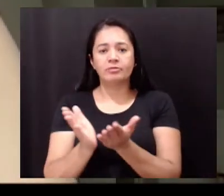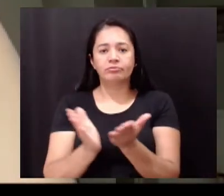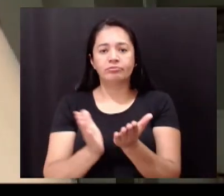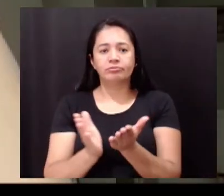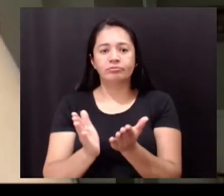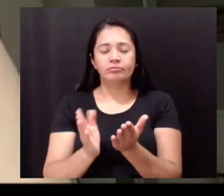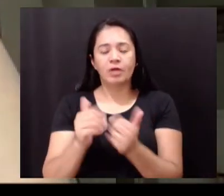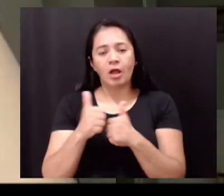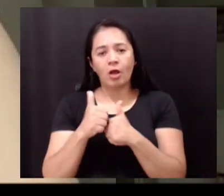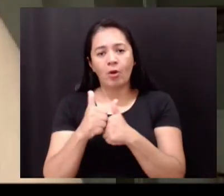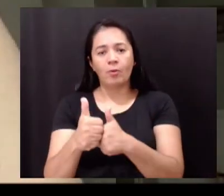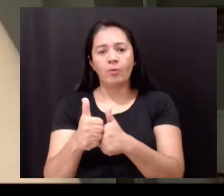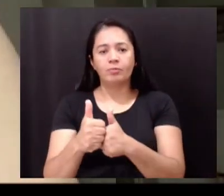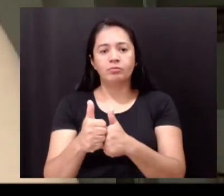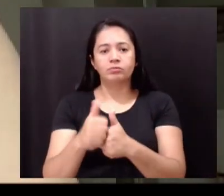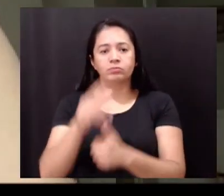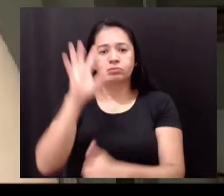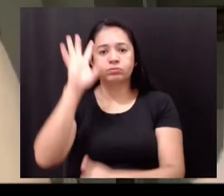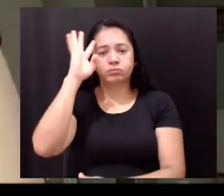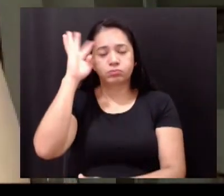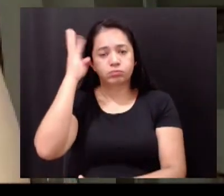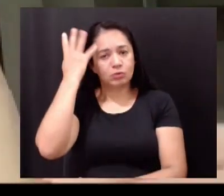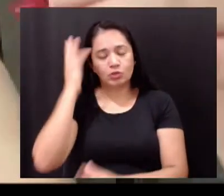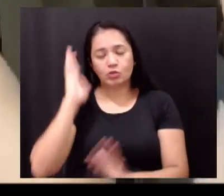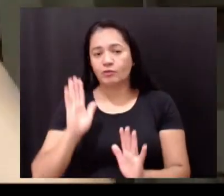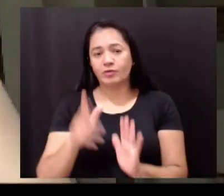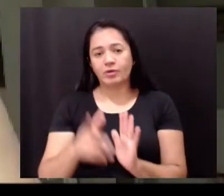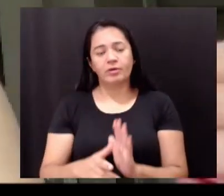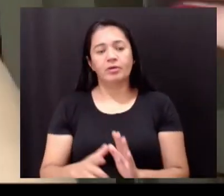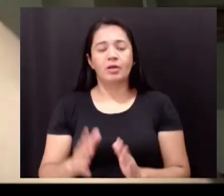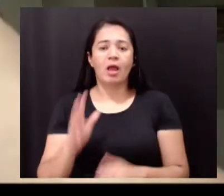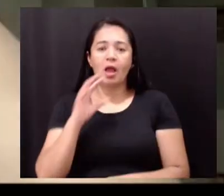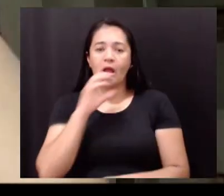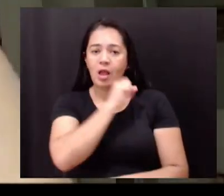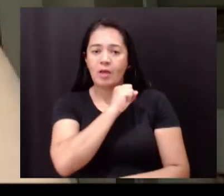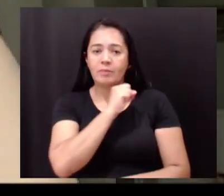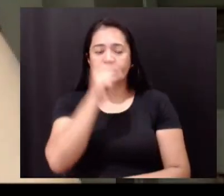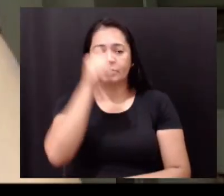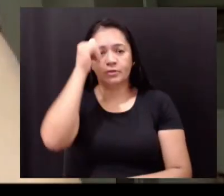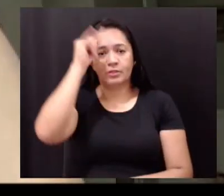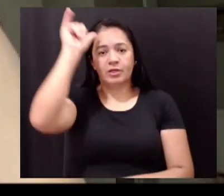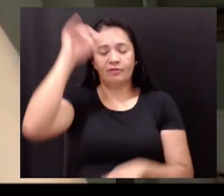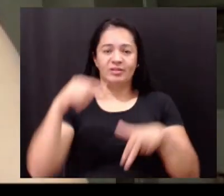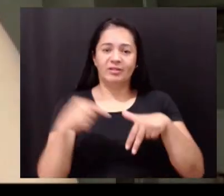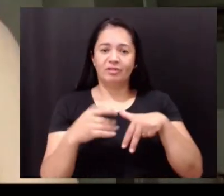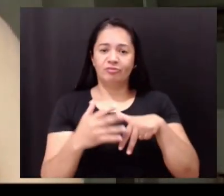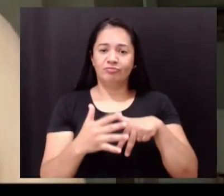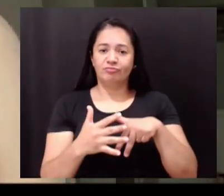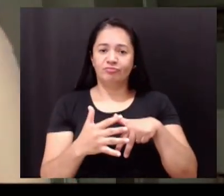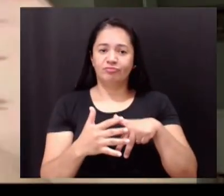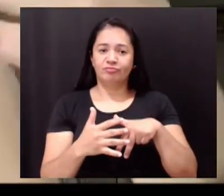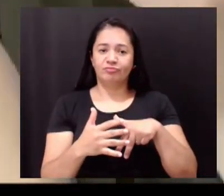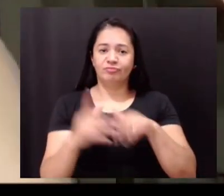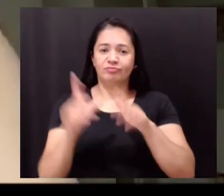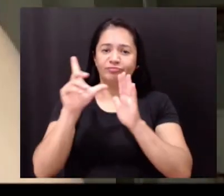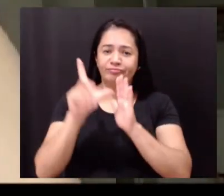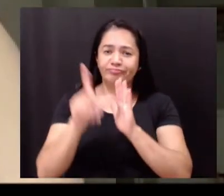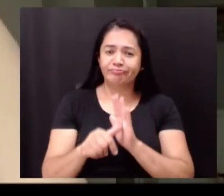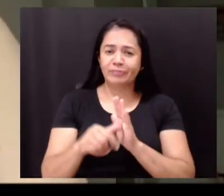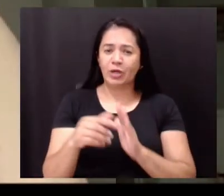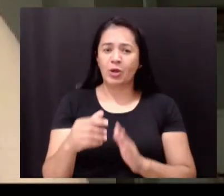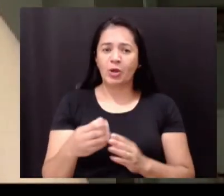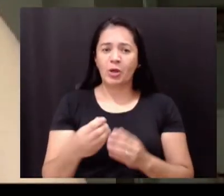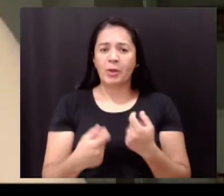e resolver o problema precocemente, evitando que essa paciente tenha um diagnóstico muito tardio e que precise de fazer